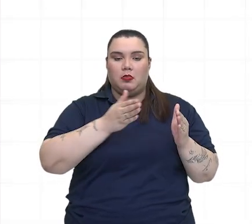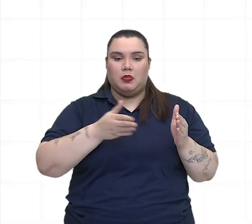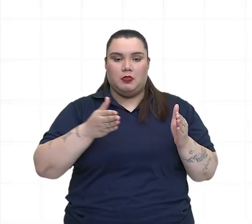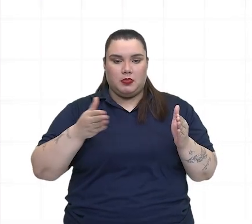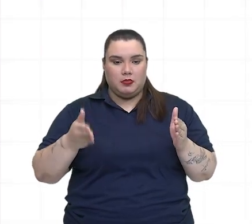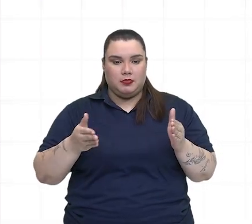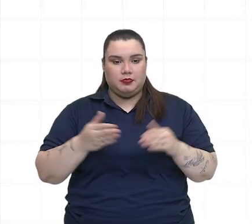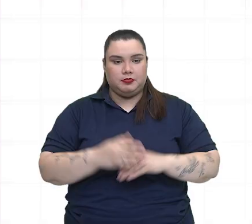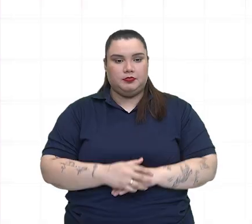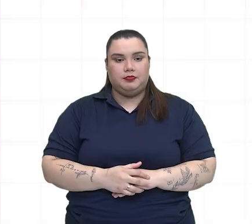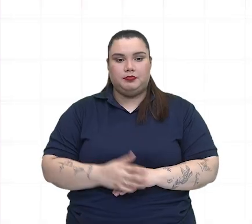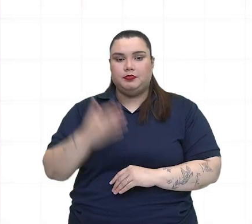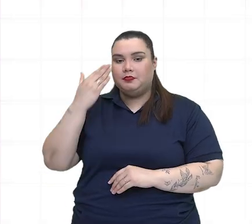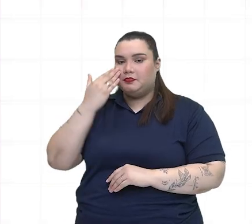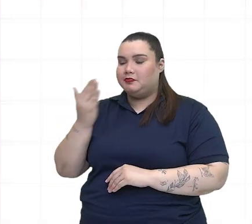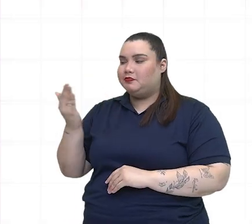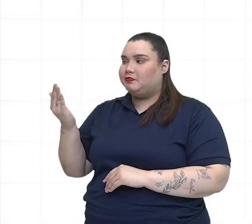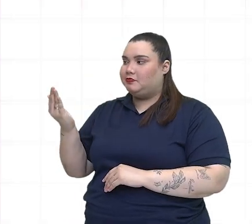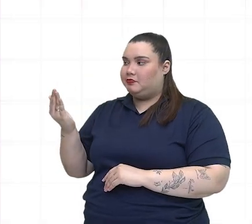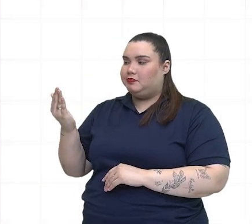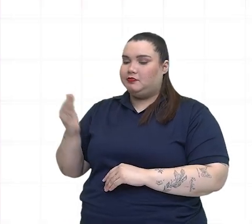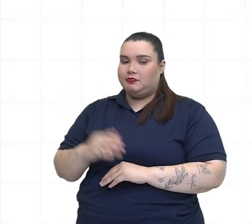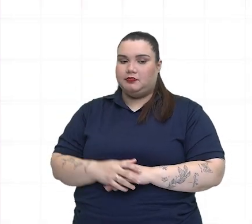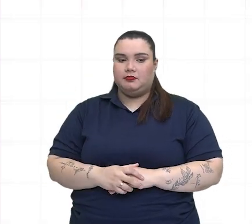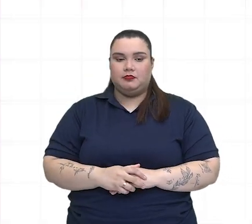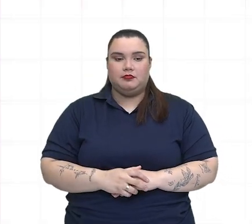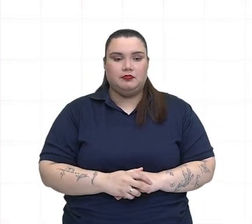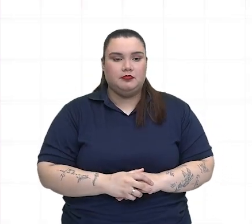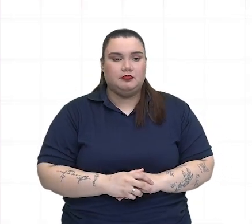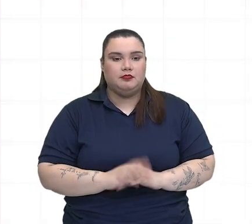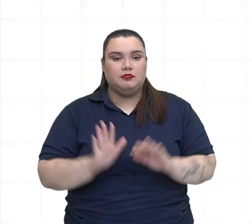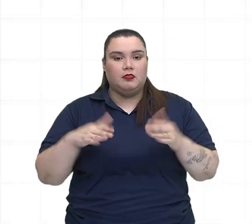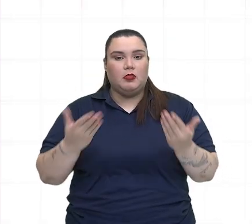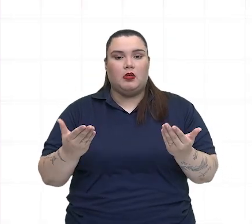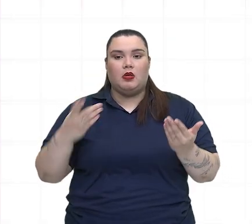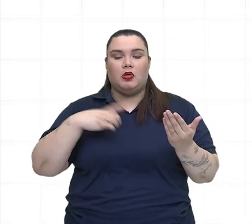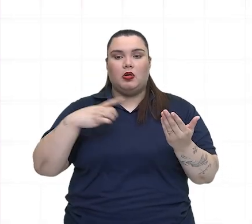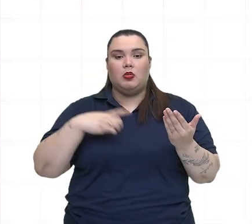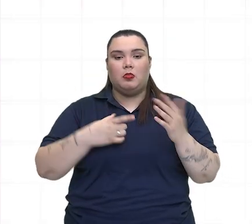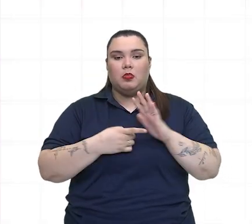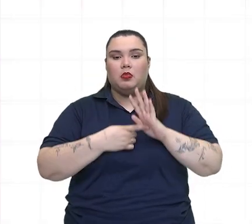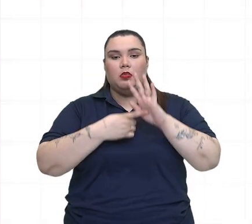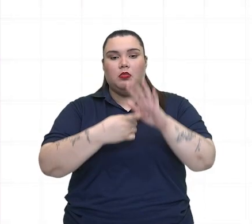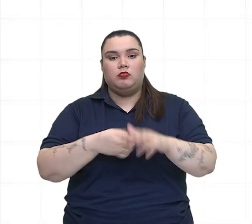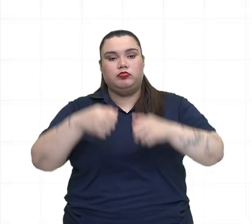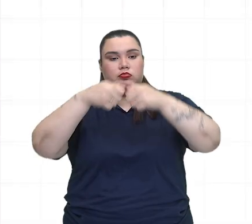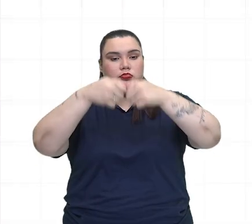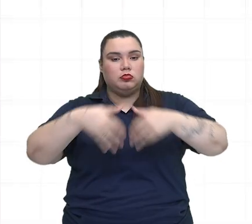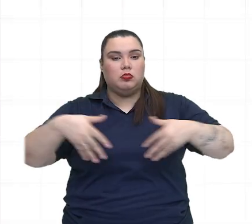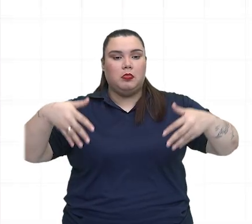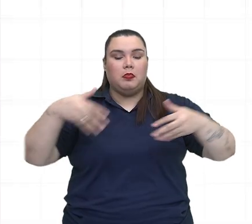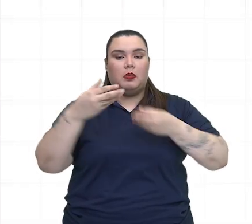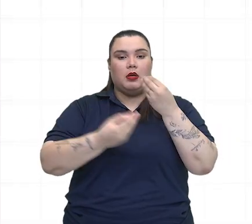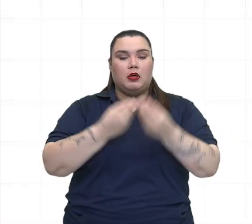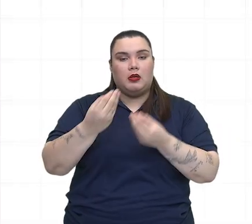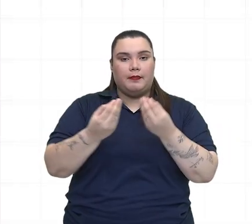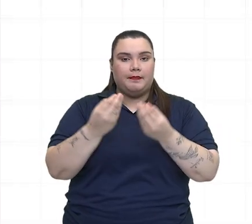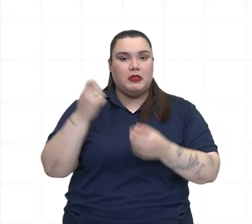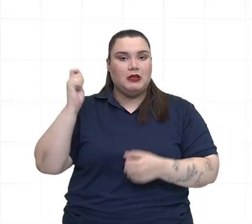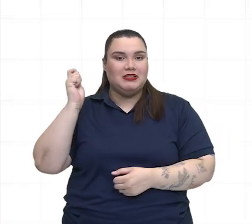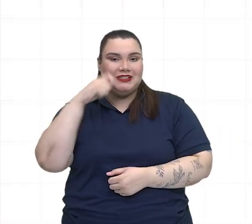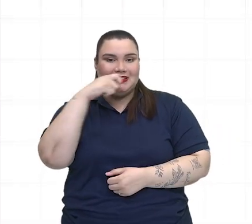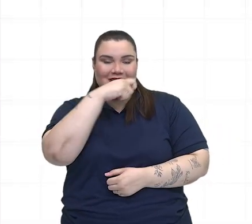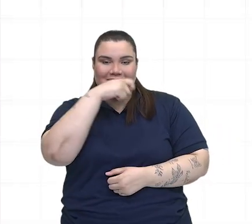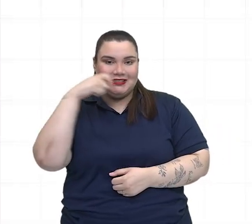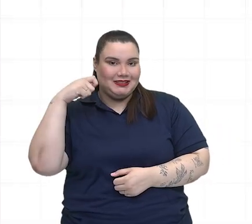fluxograma. Então, vejamos, olha só. Aqui nós estamos diante de um fluxograma para escovar